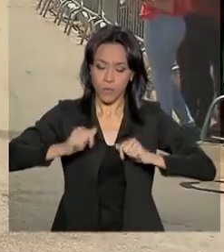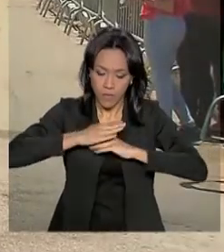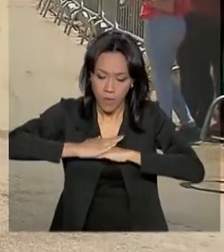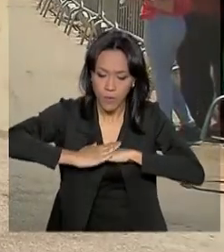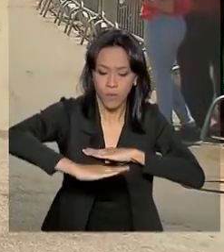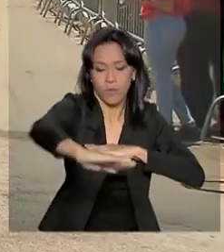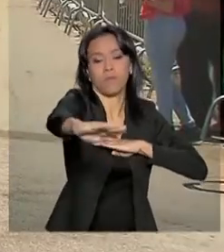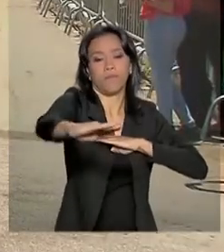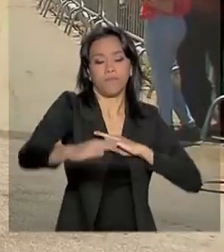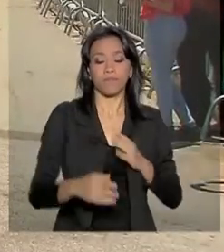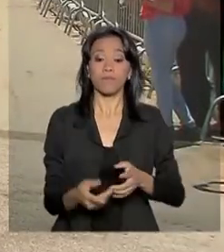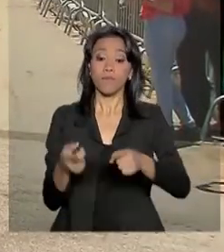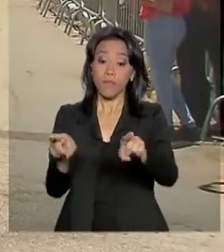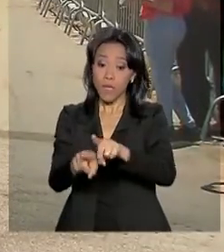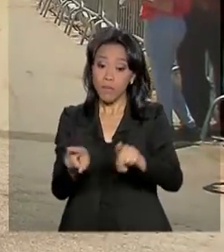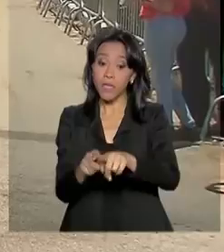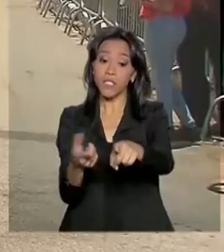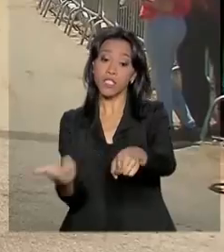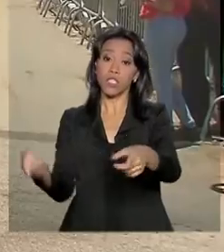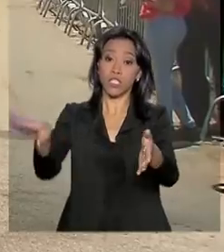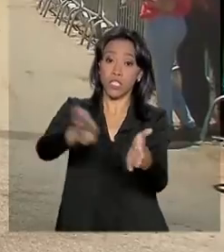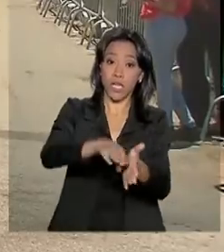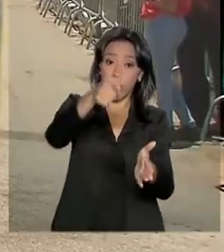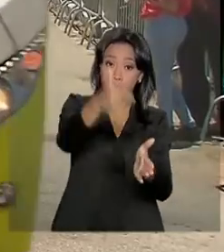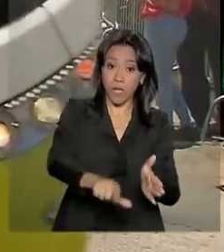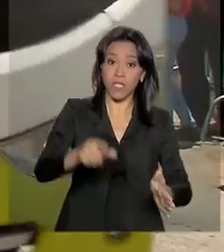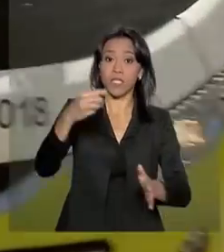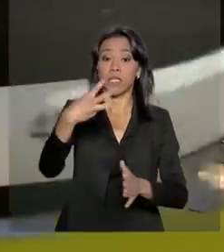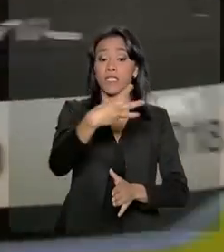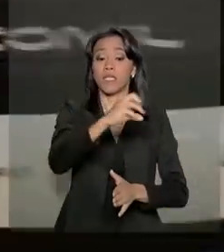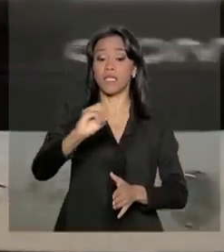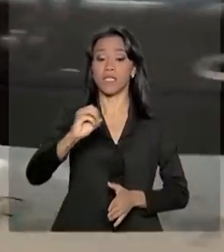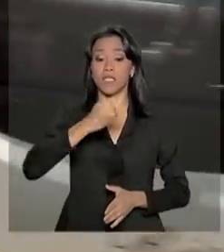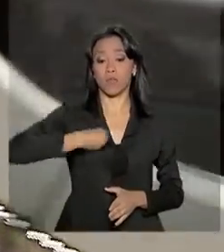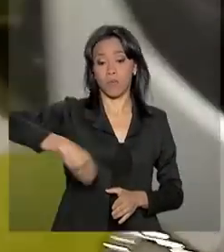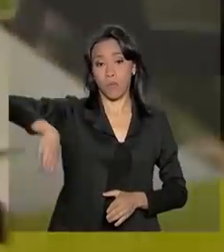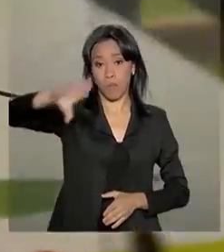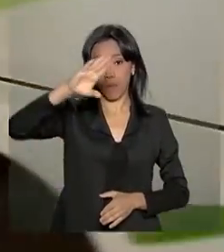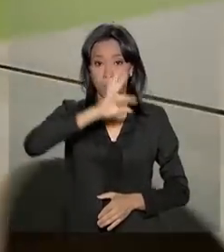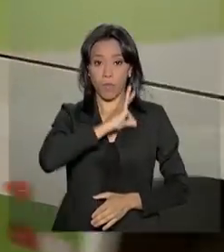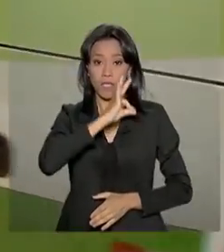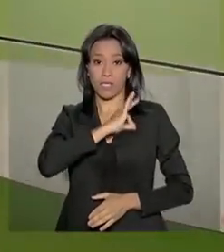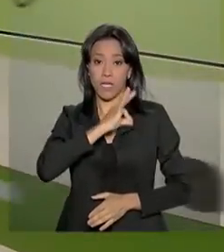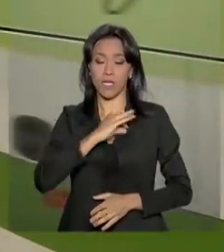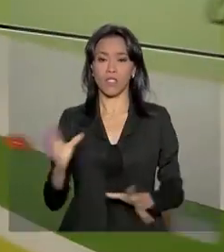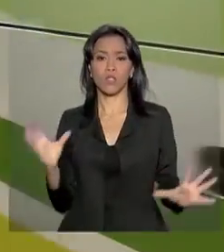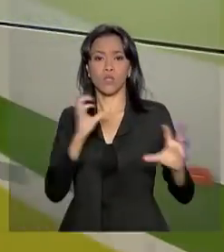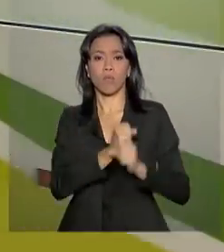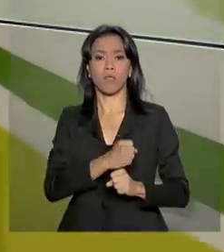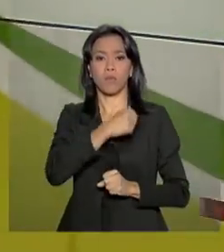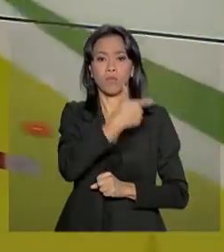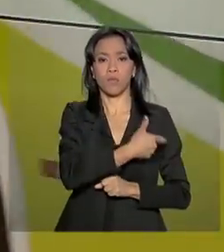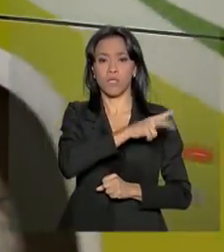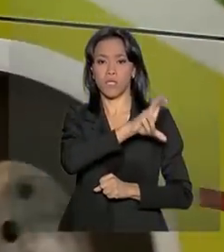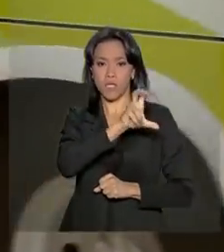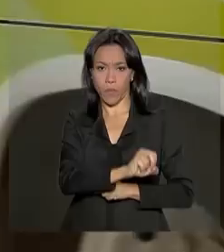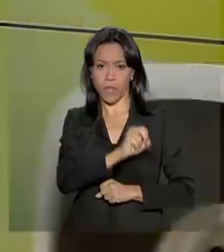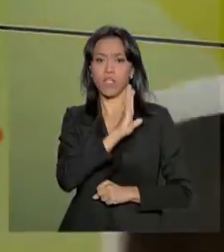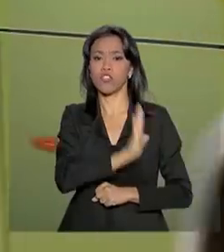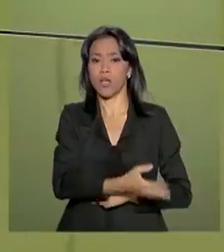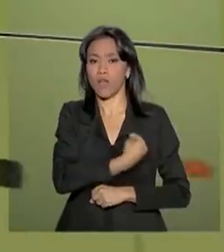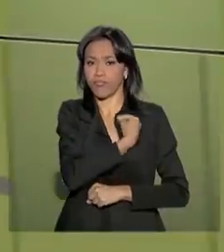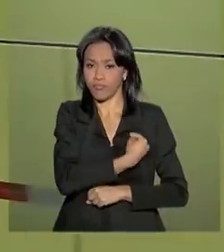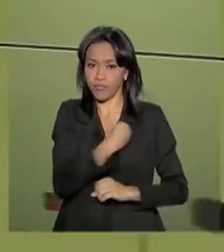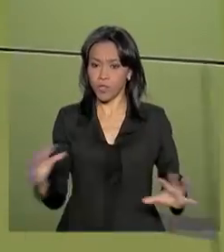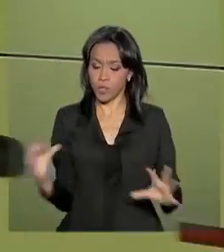chegaram hoje a Brumadinho mais 300 policiais militares. Somados aos 250 que já estavam aqui,